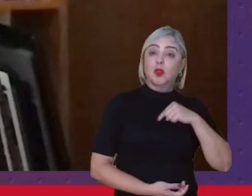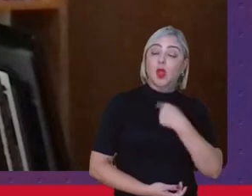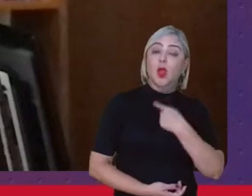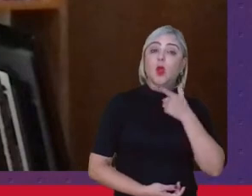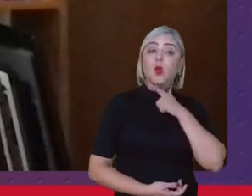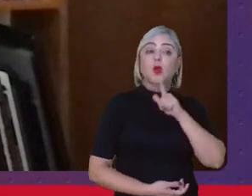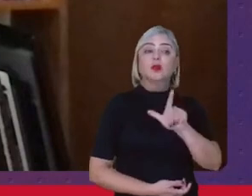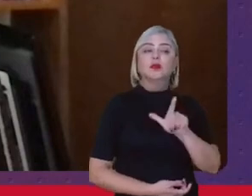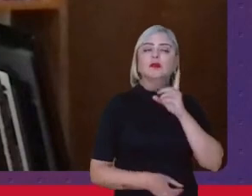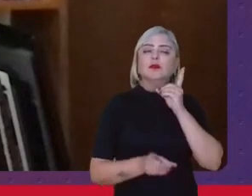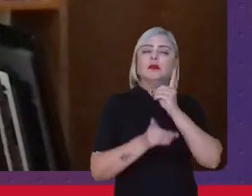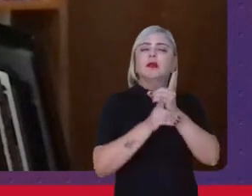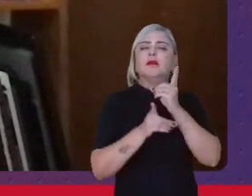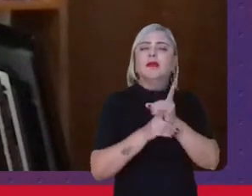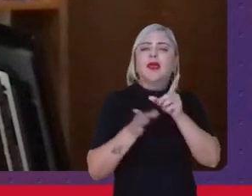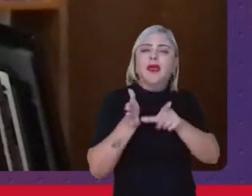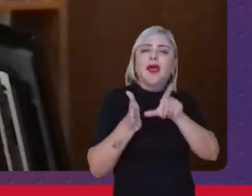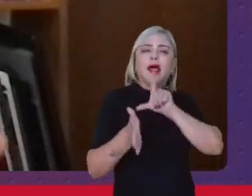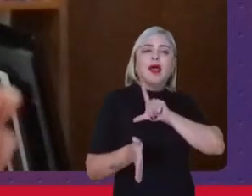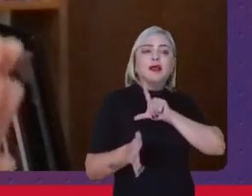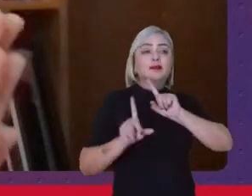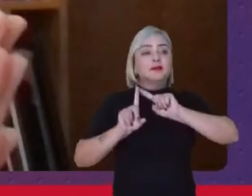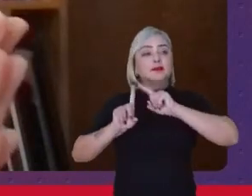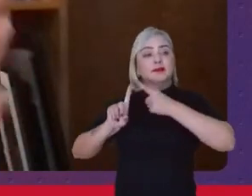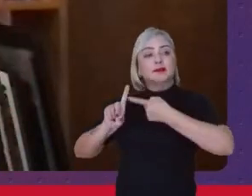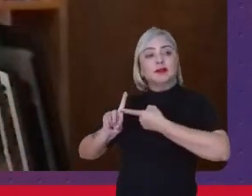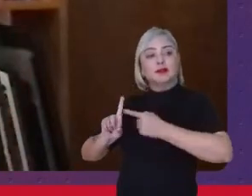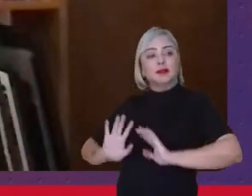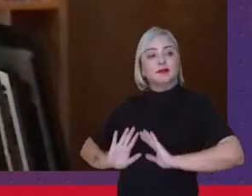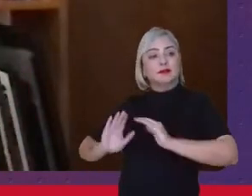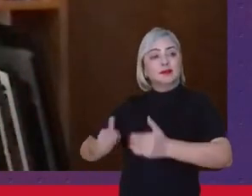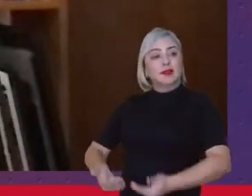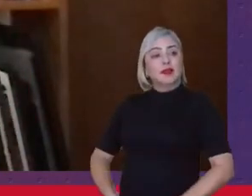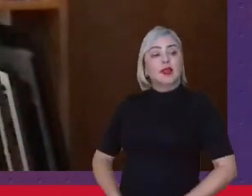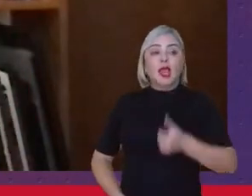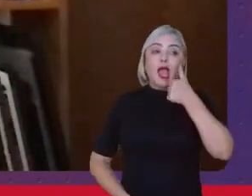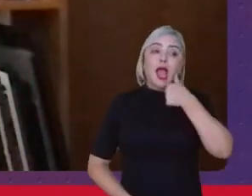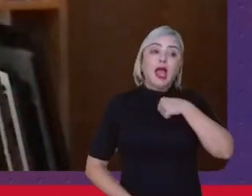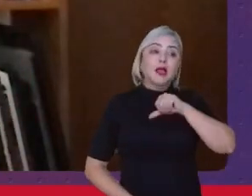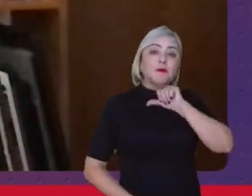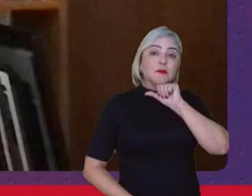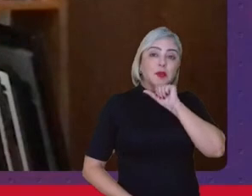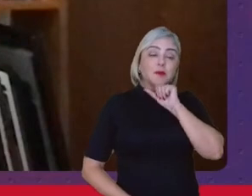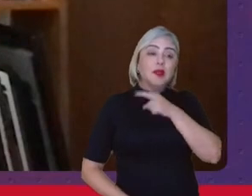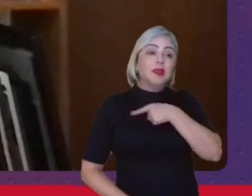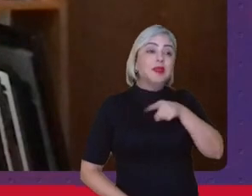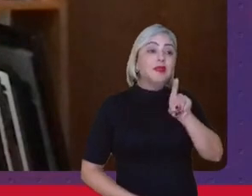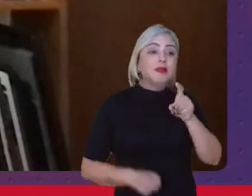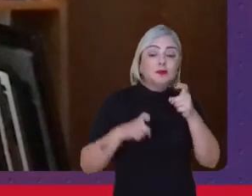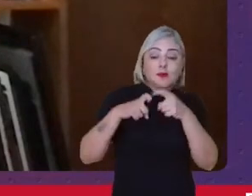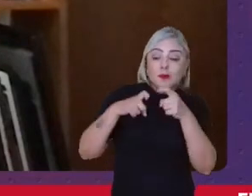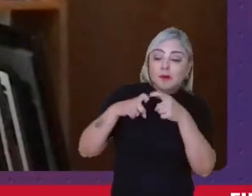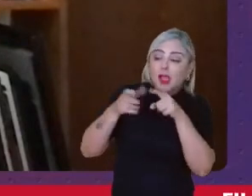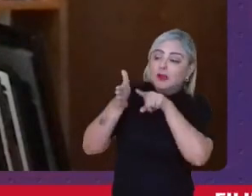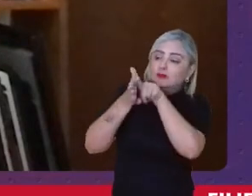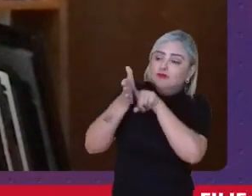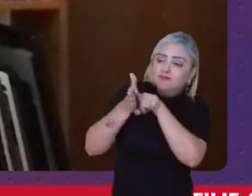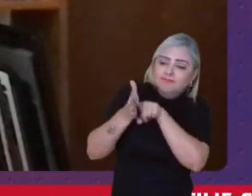conseguiu identificar precocemente as gestações, né, com as mães indo ao médico, né?